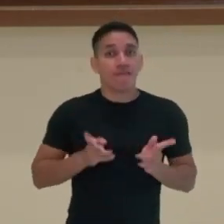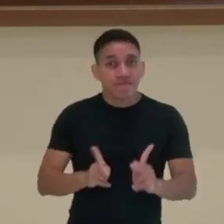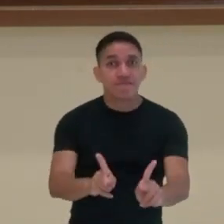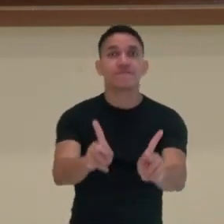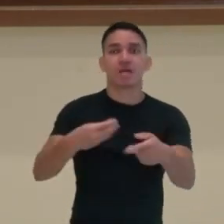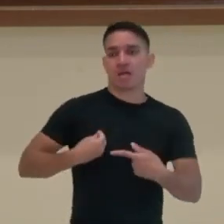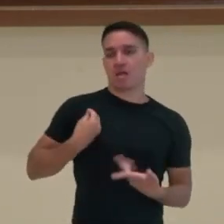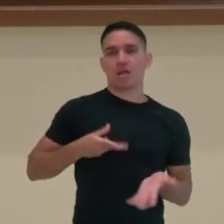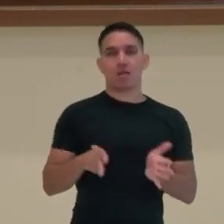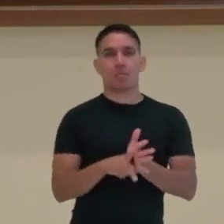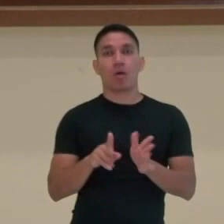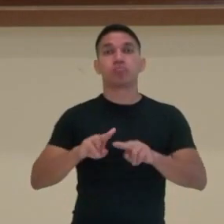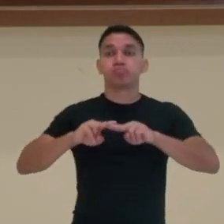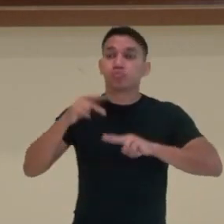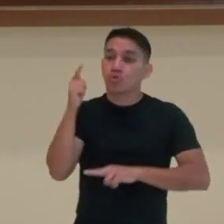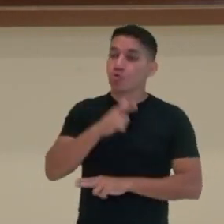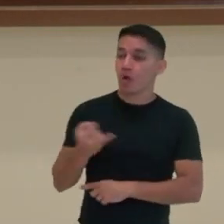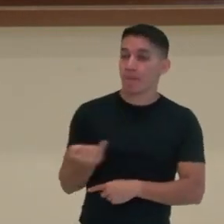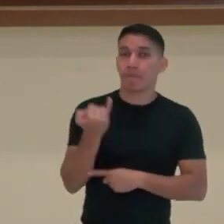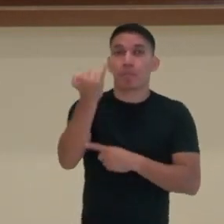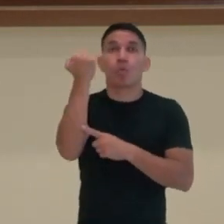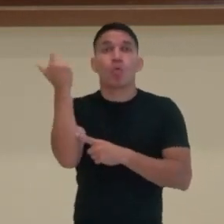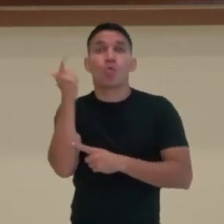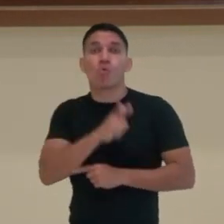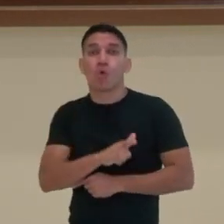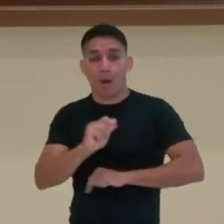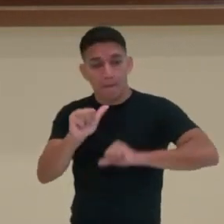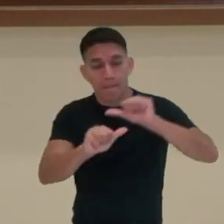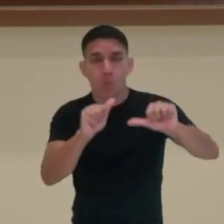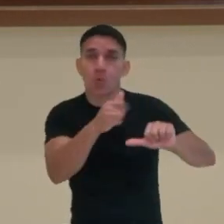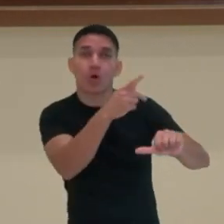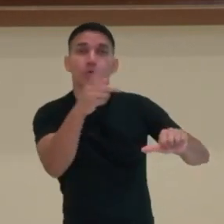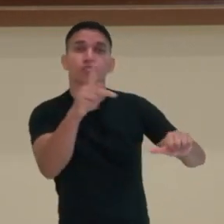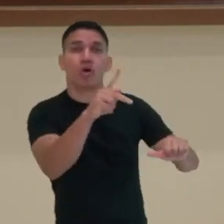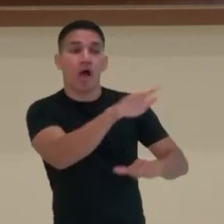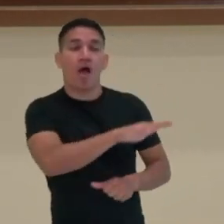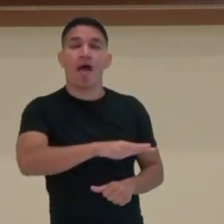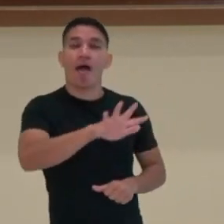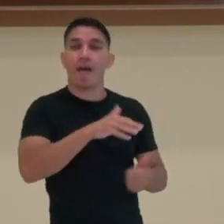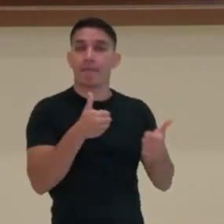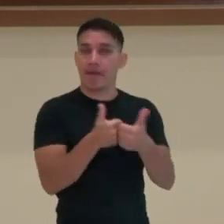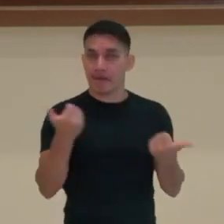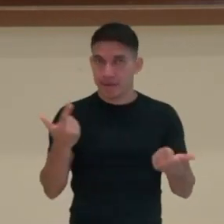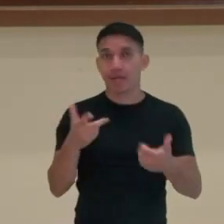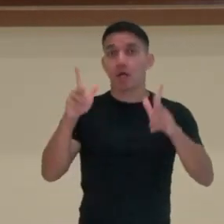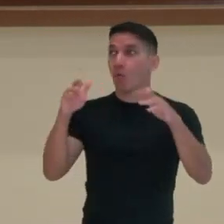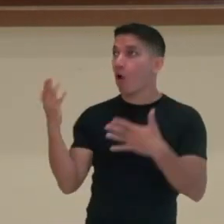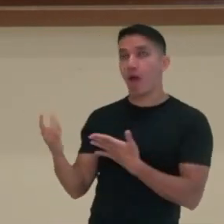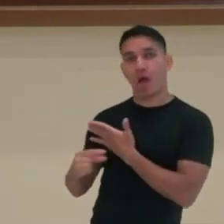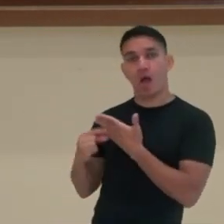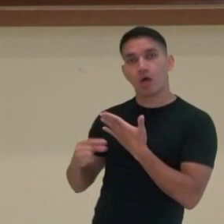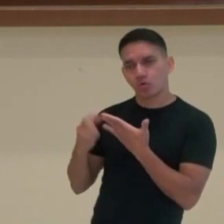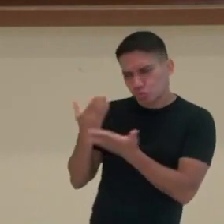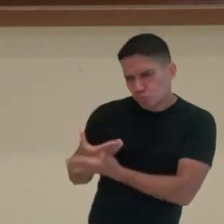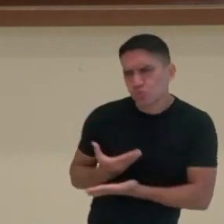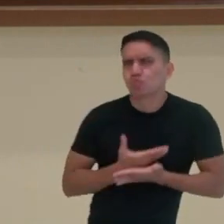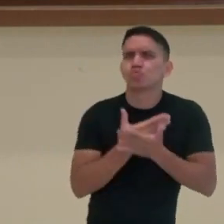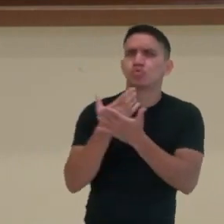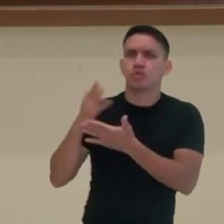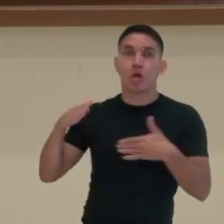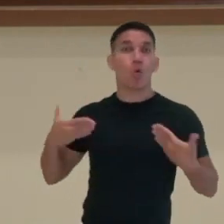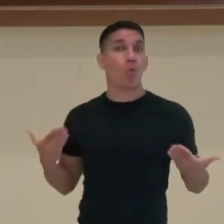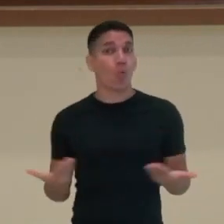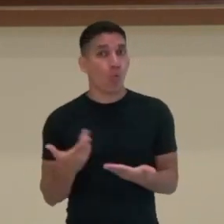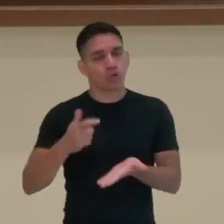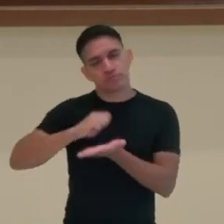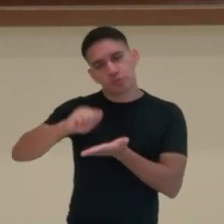pode modificar a sociedade ao teu redor, como, por exemplo, a autora Geni Guimarães, que estudou e hoje escreve